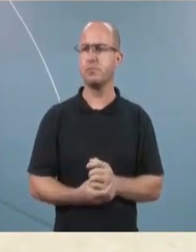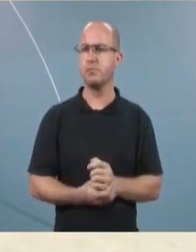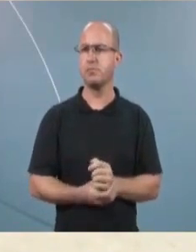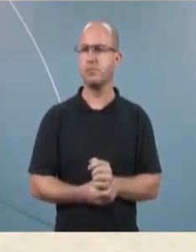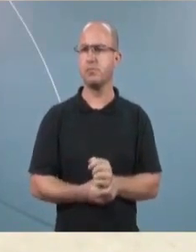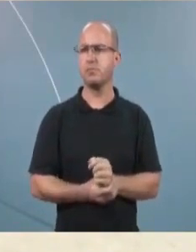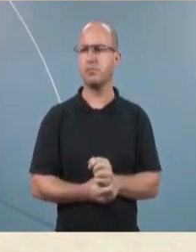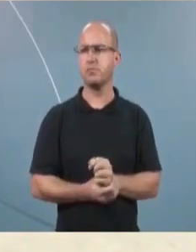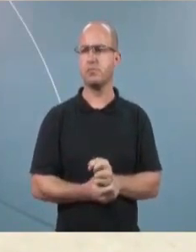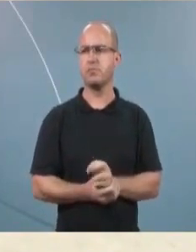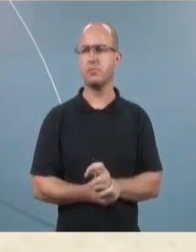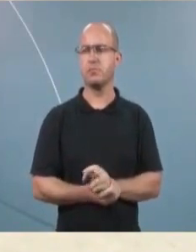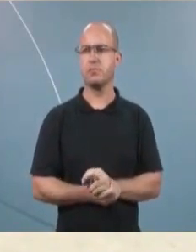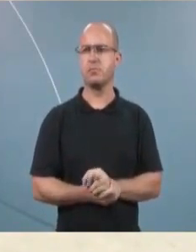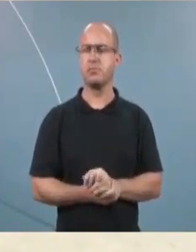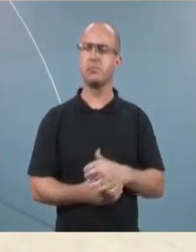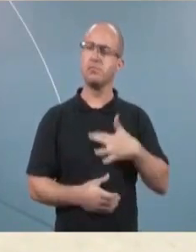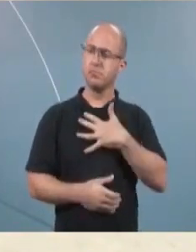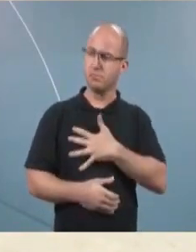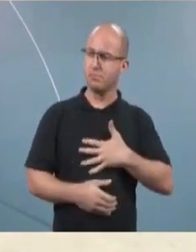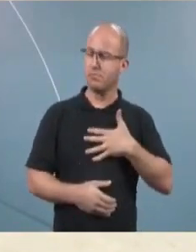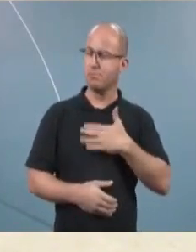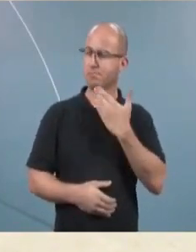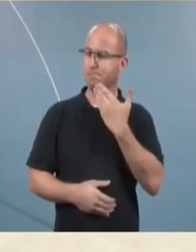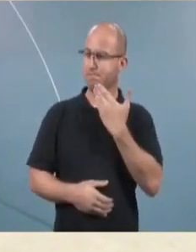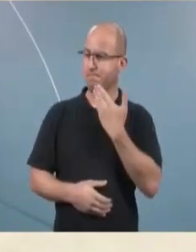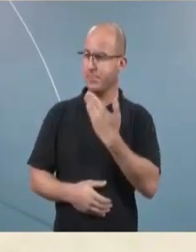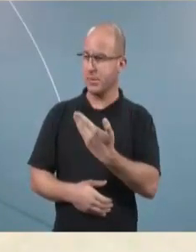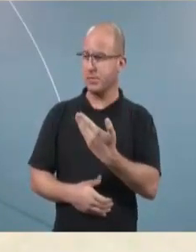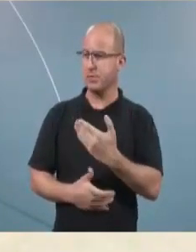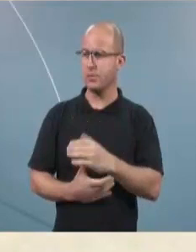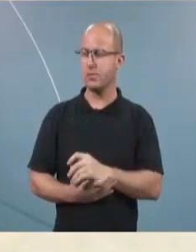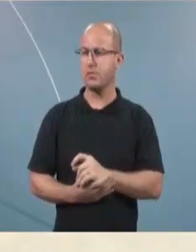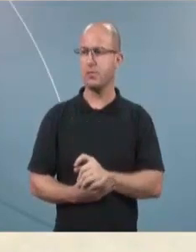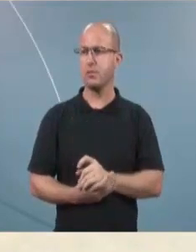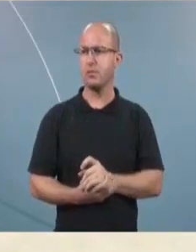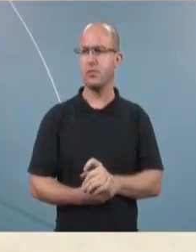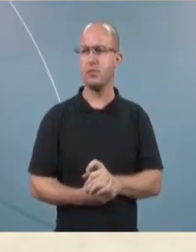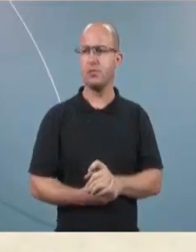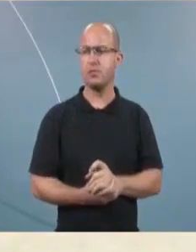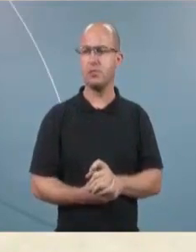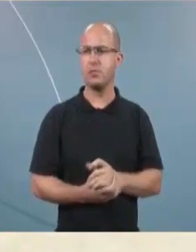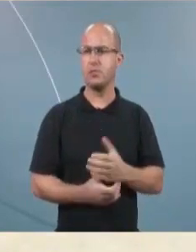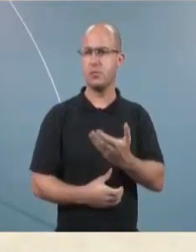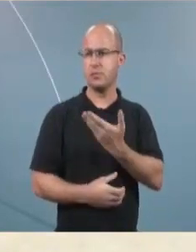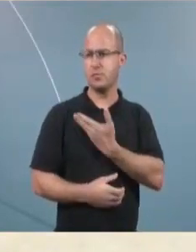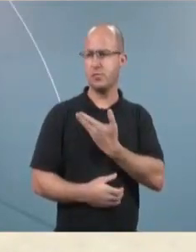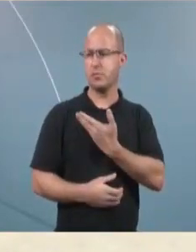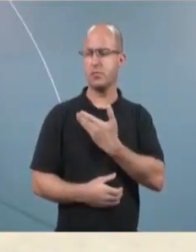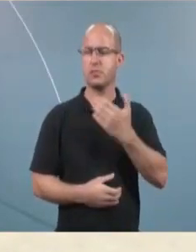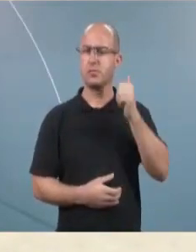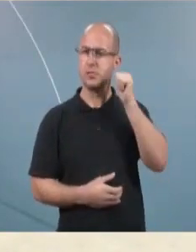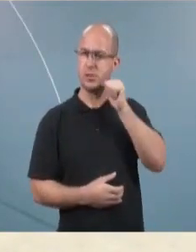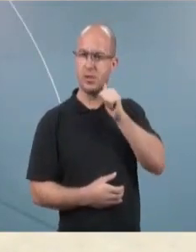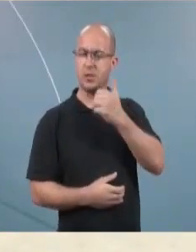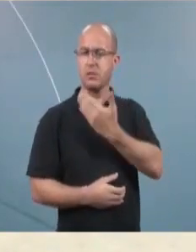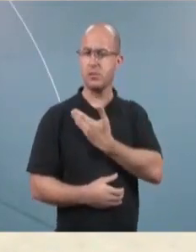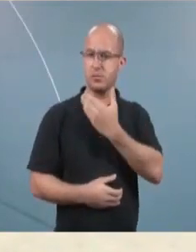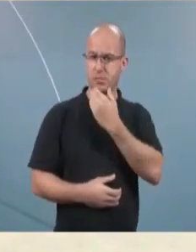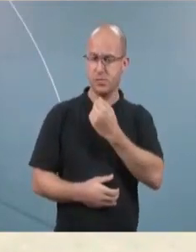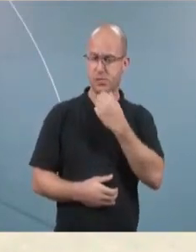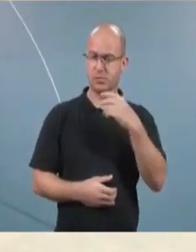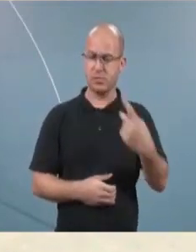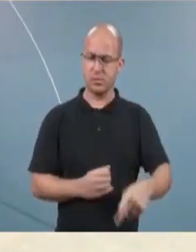aqui eh fazer pedir aos aos colegas as colegas aqui